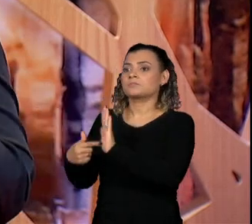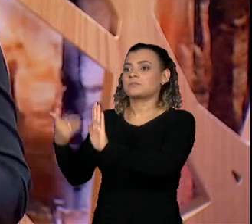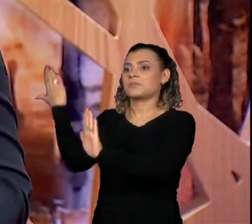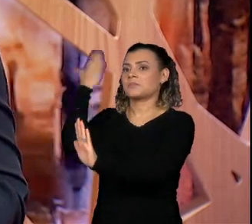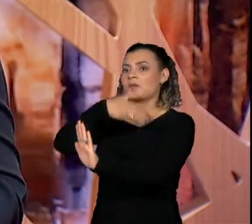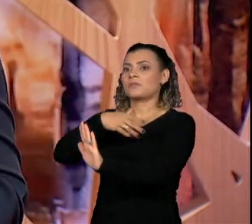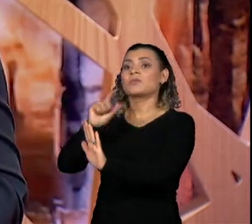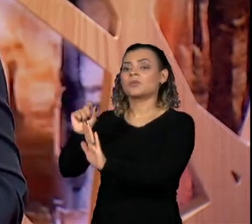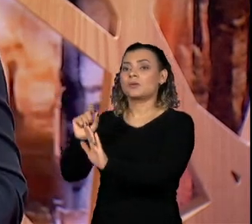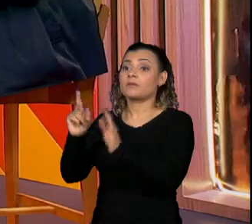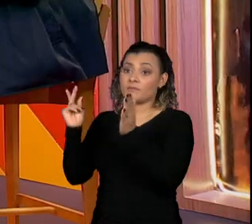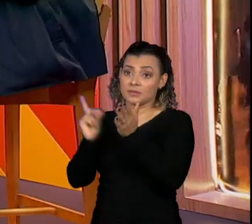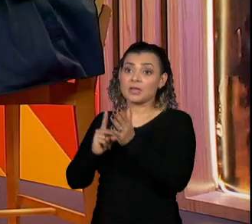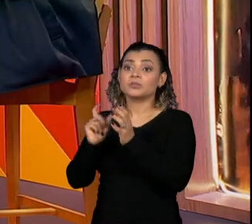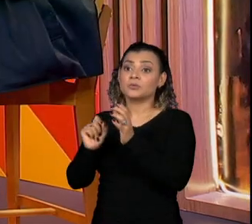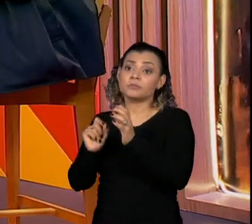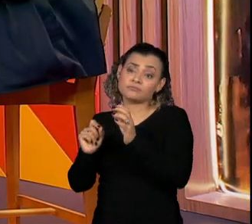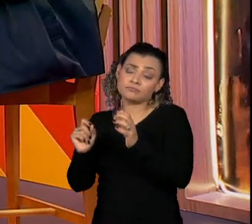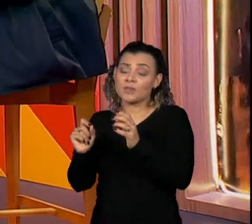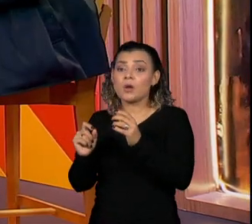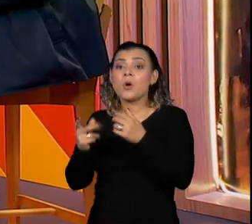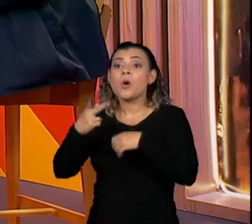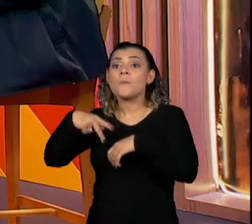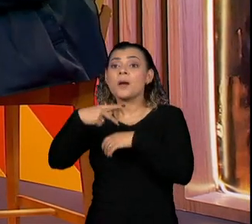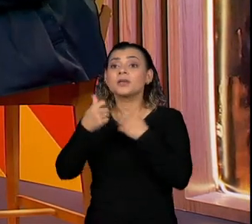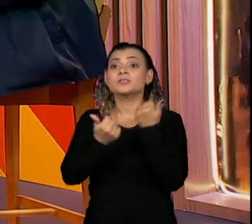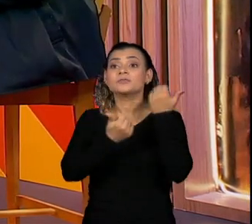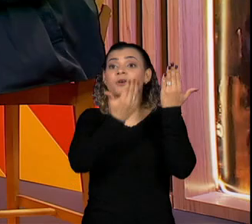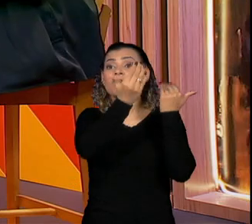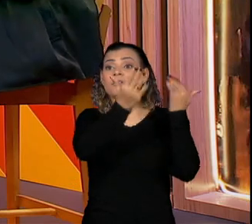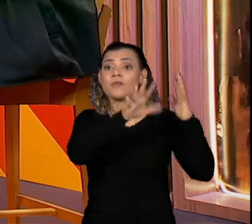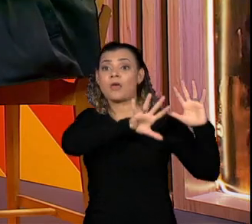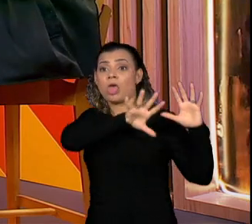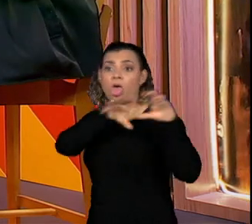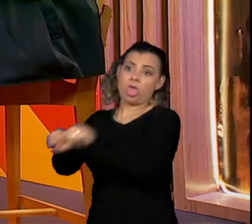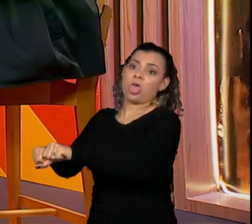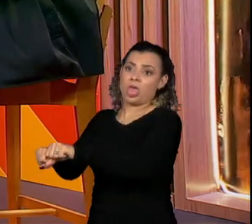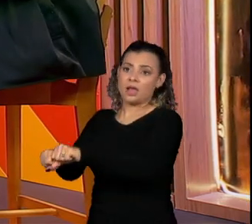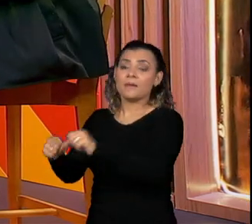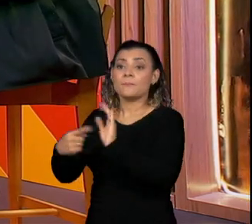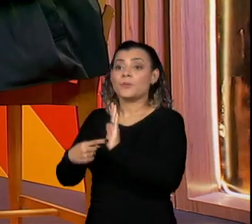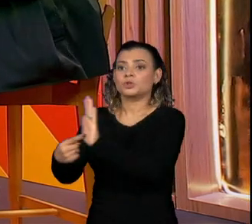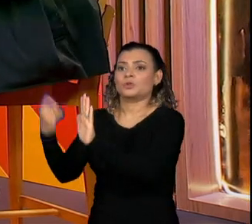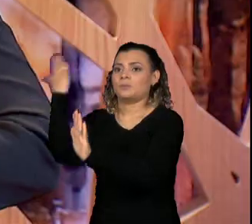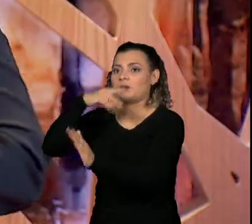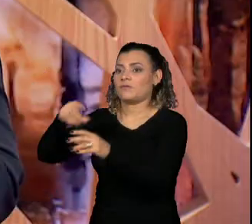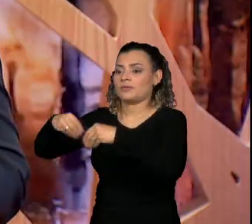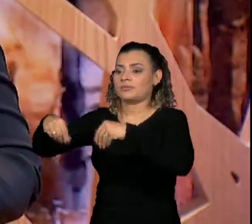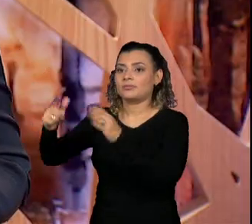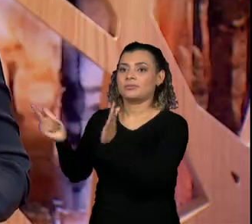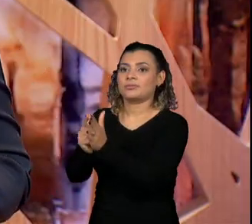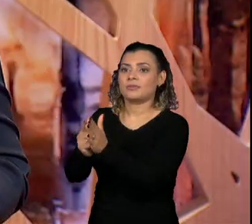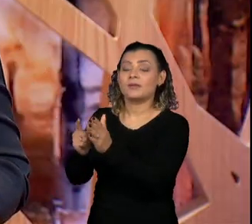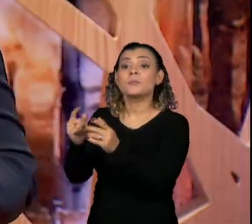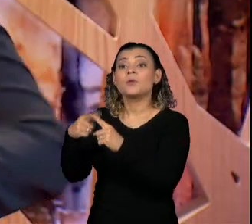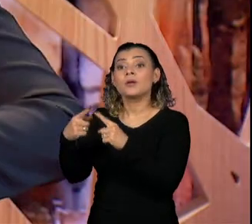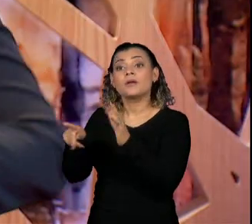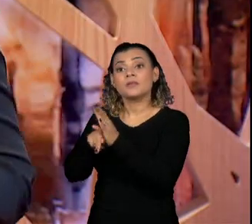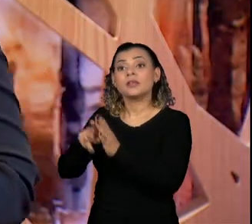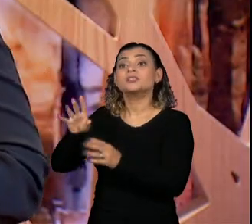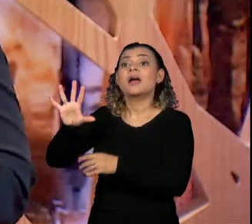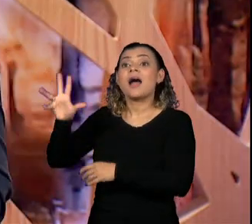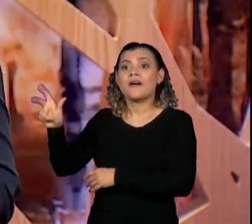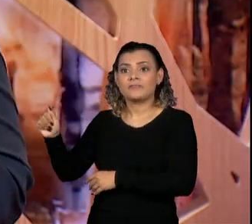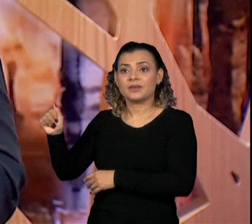pelo Ocidente, pelo colonialismo. Porque os territórios africanos já eram divididos, mas não